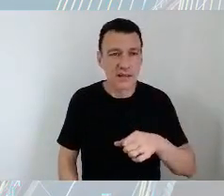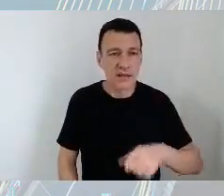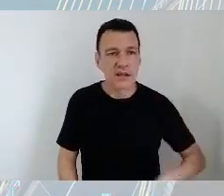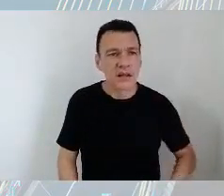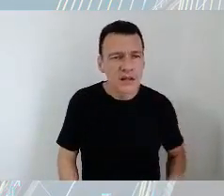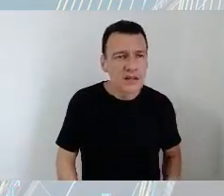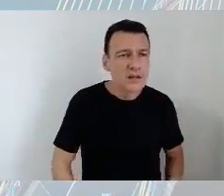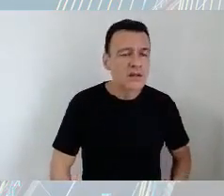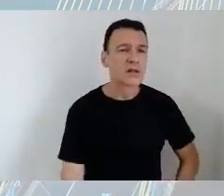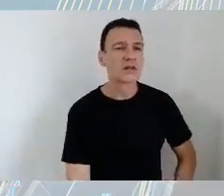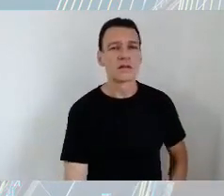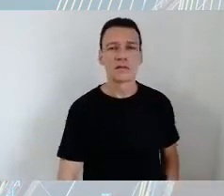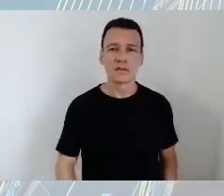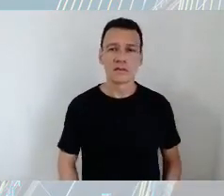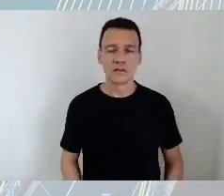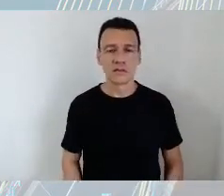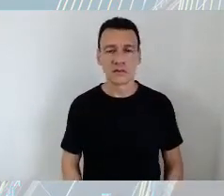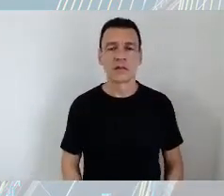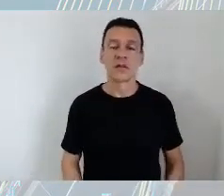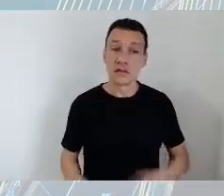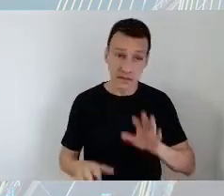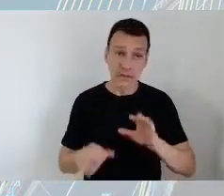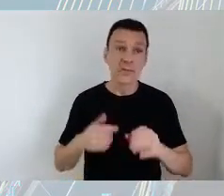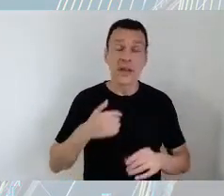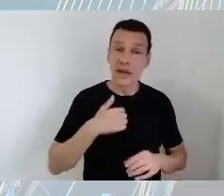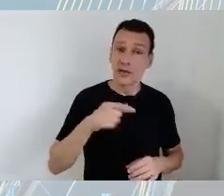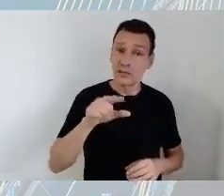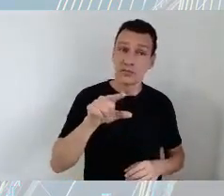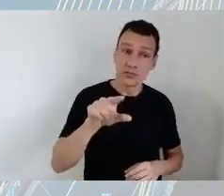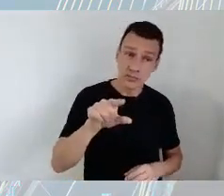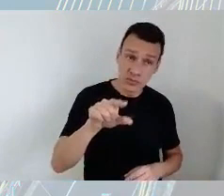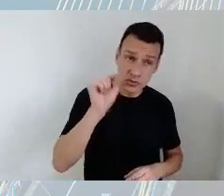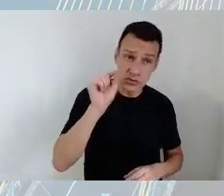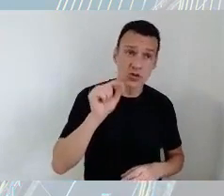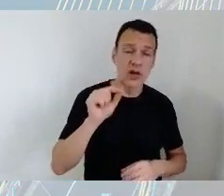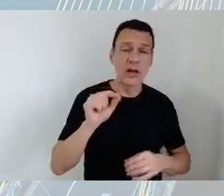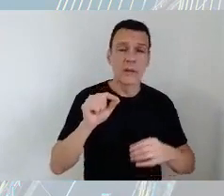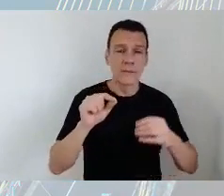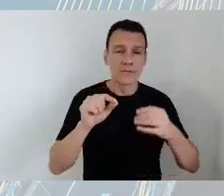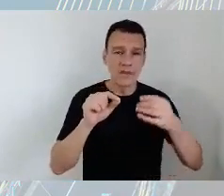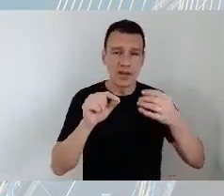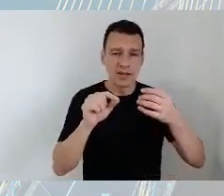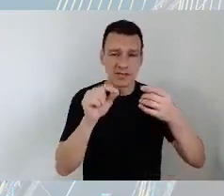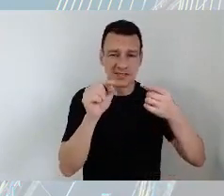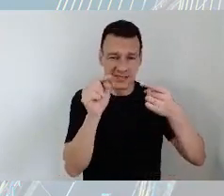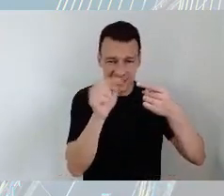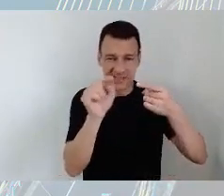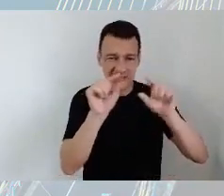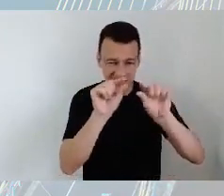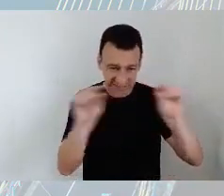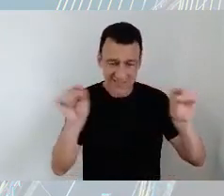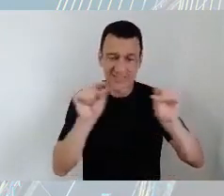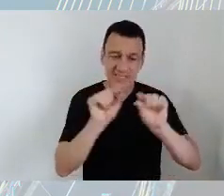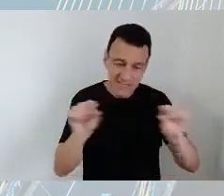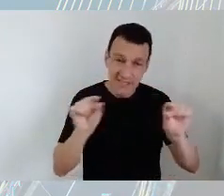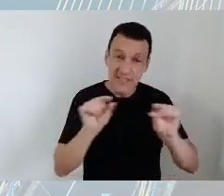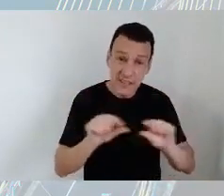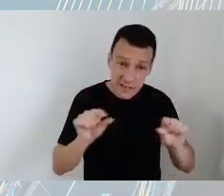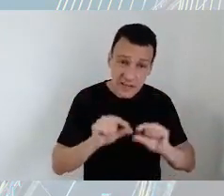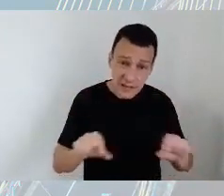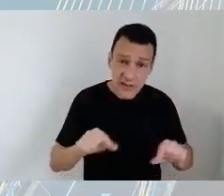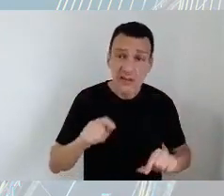enfim. Eu vou selecionar as mensagens, é um vetor. Então, tem uma lista de mensagens. E aí que está o pulo do